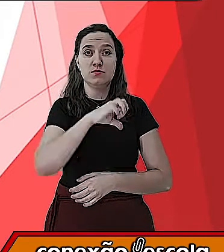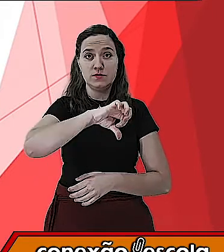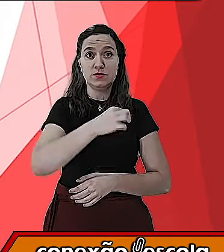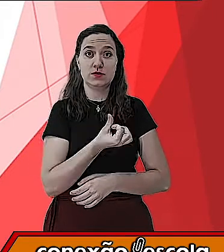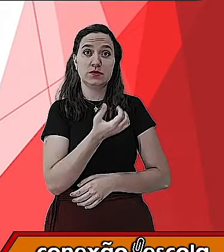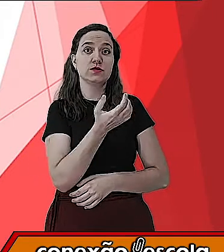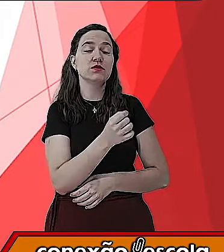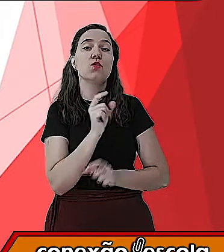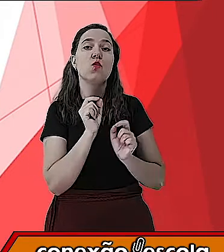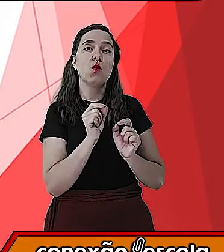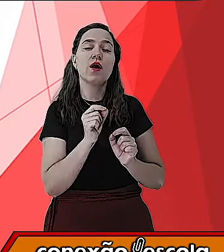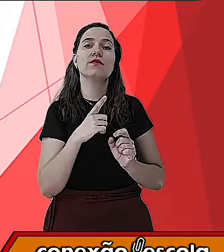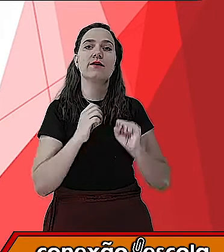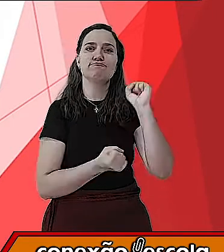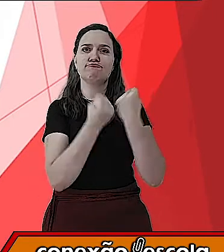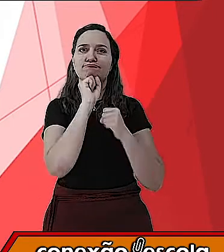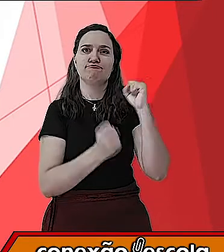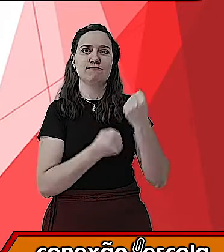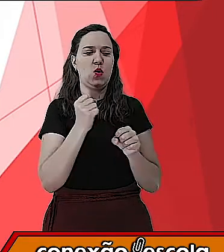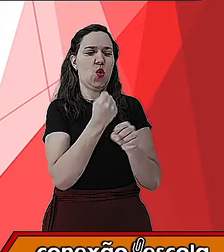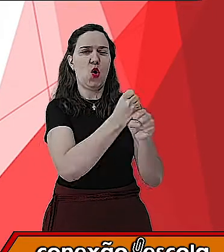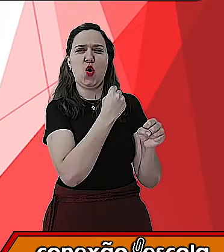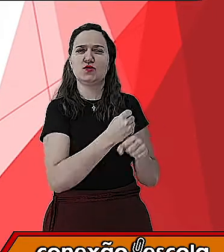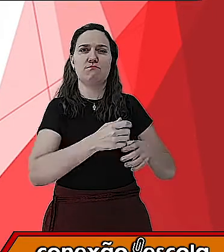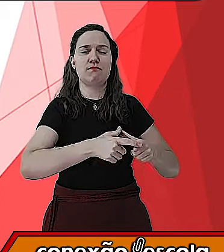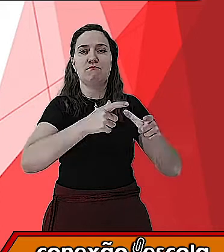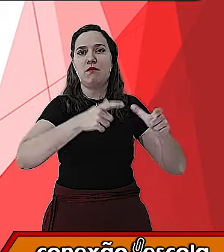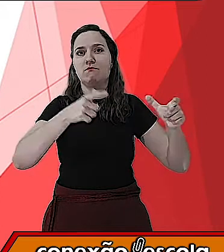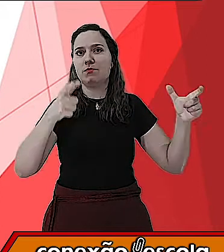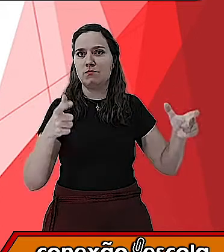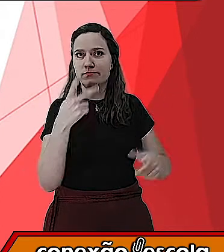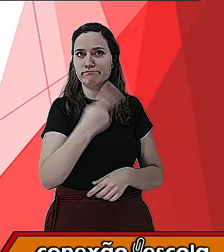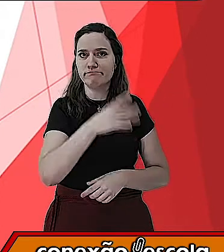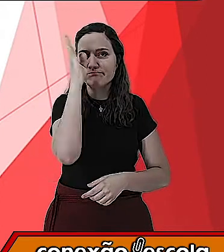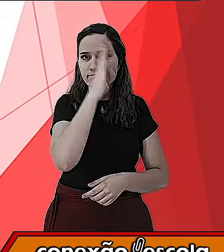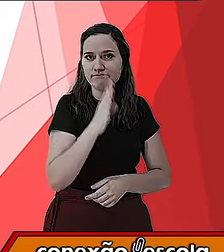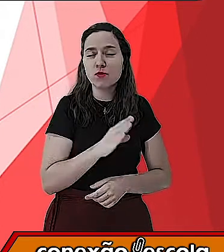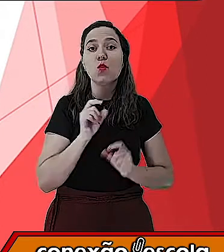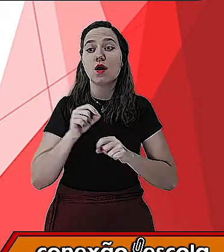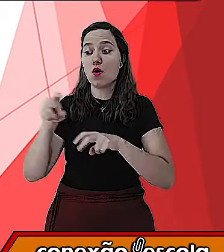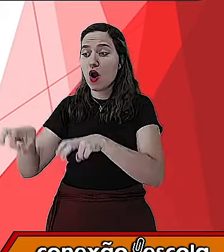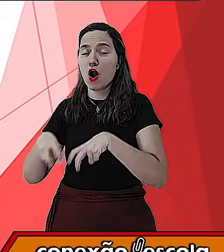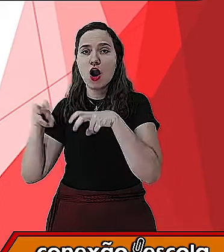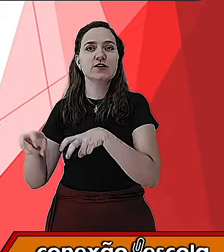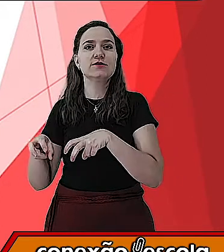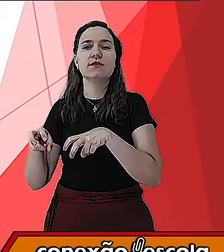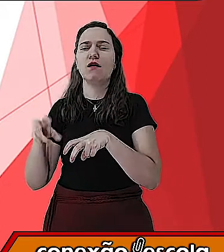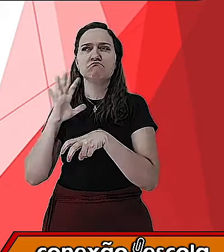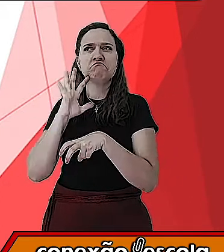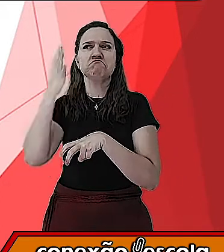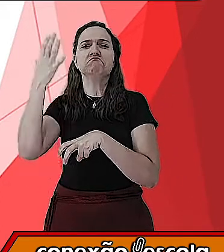aumento na quantidade de indústria nas cidades do Brasil. Isso atraiu a população rural,